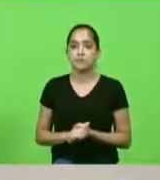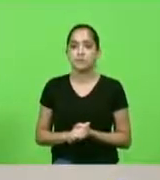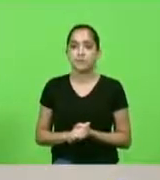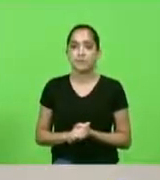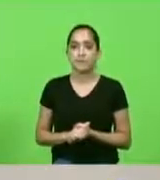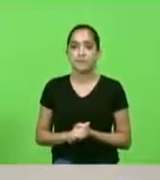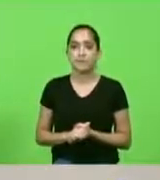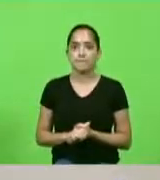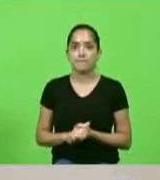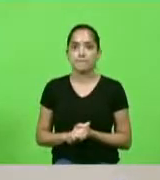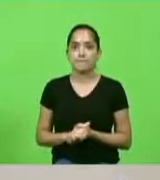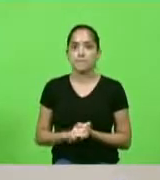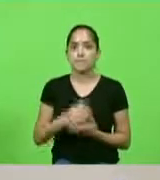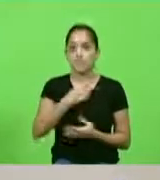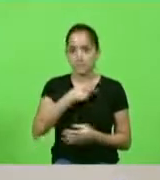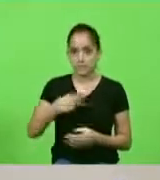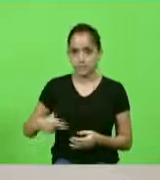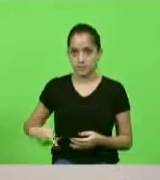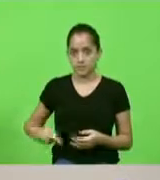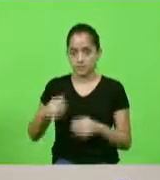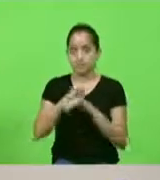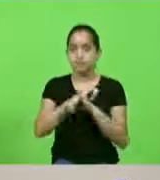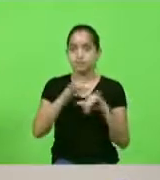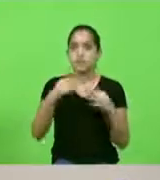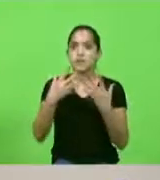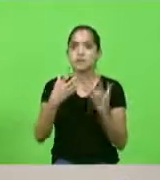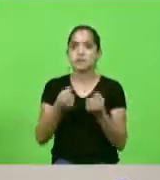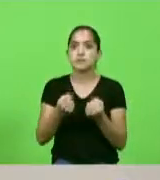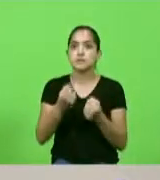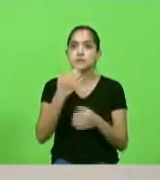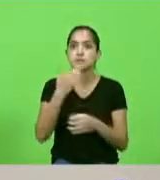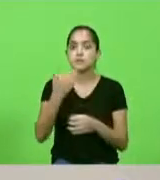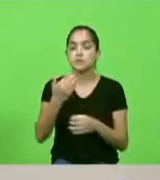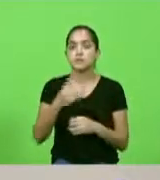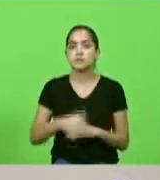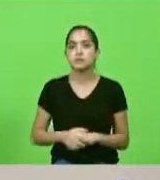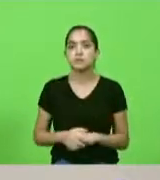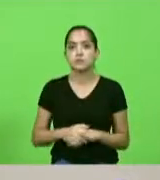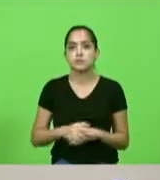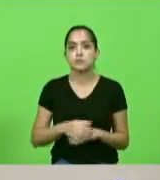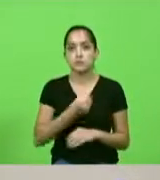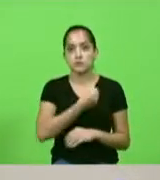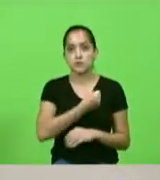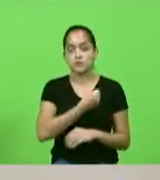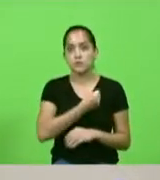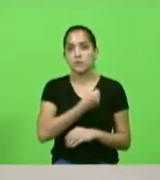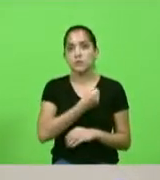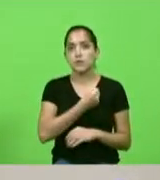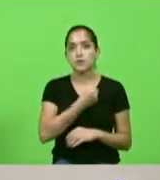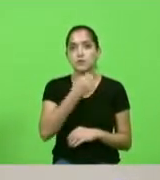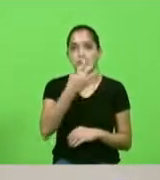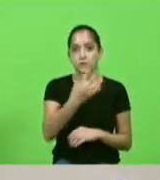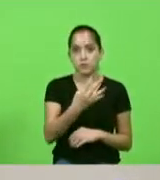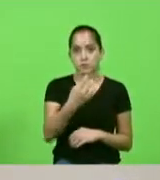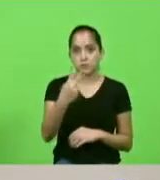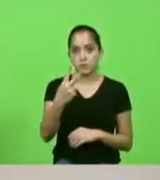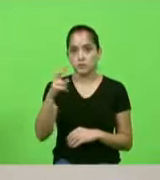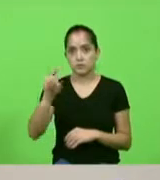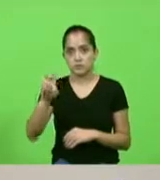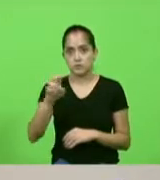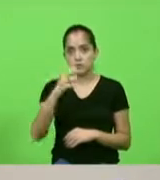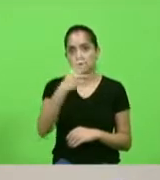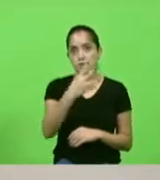esta presidência comunica que defere os seguintes requerimentos requerimentos número 425 a